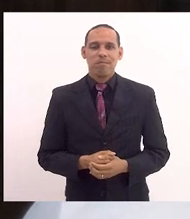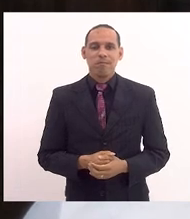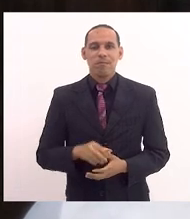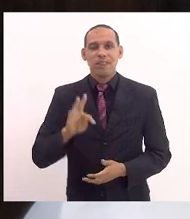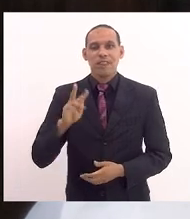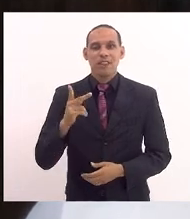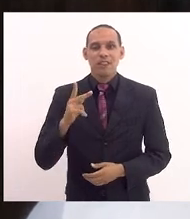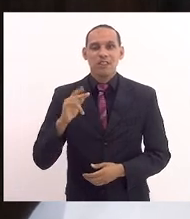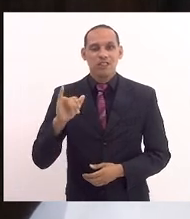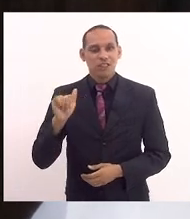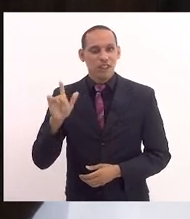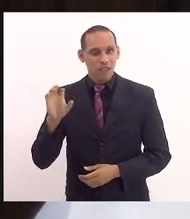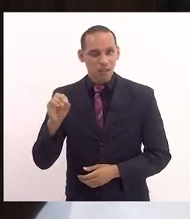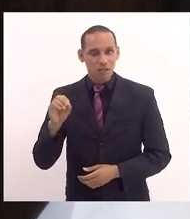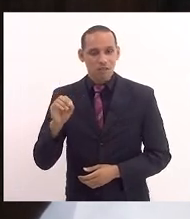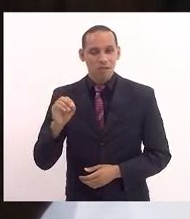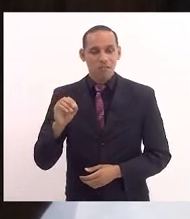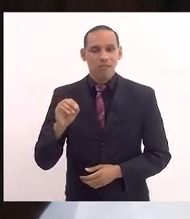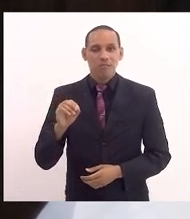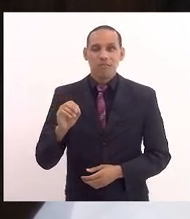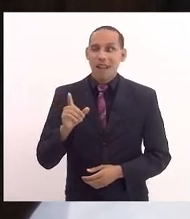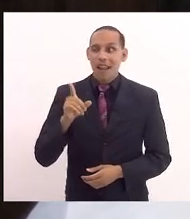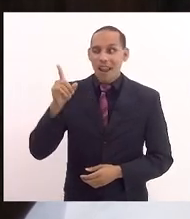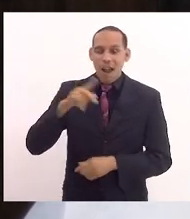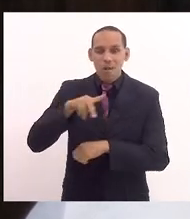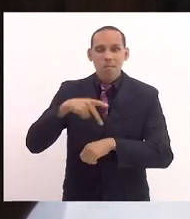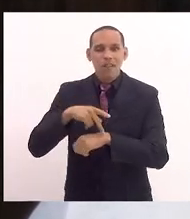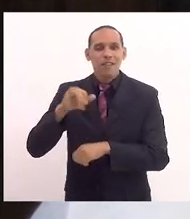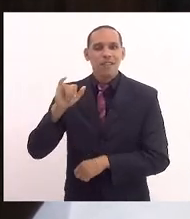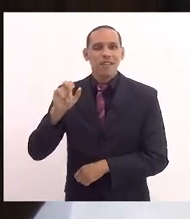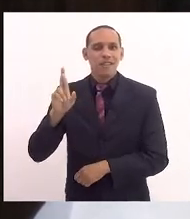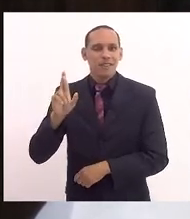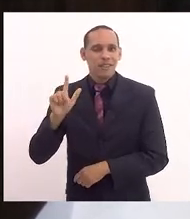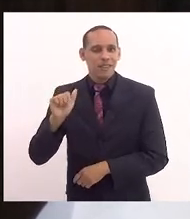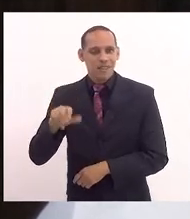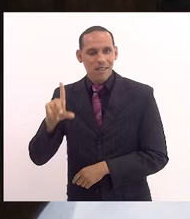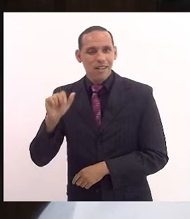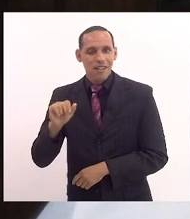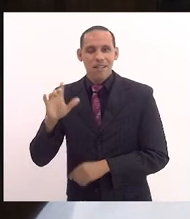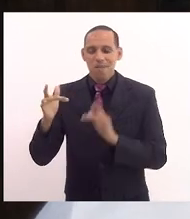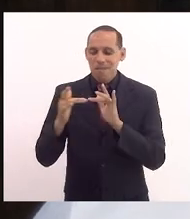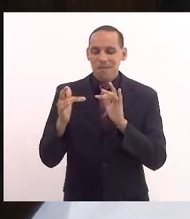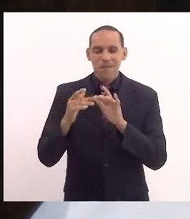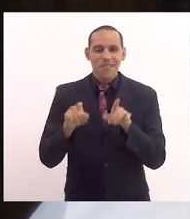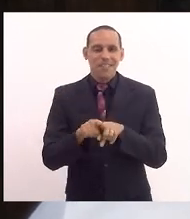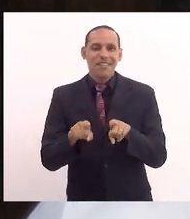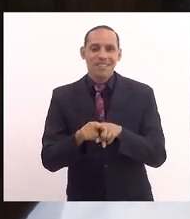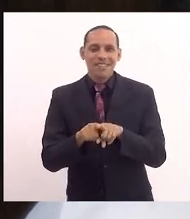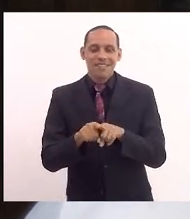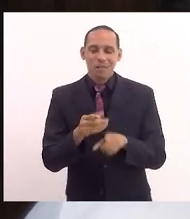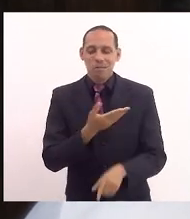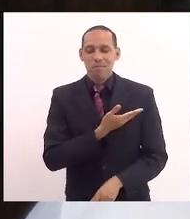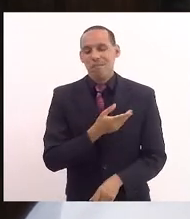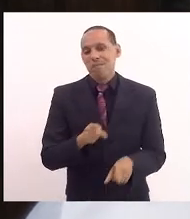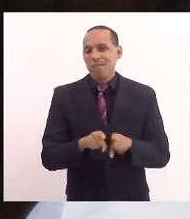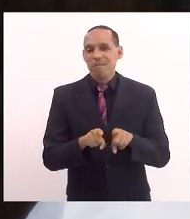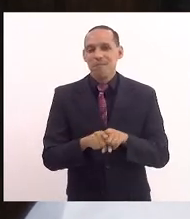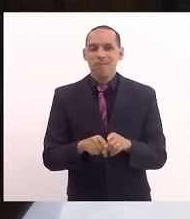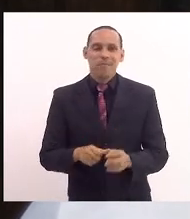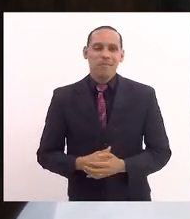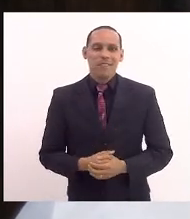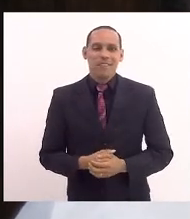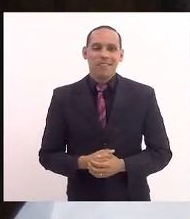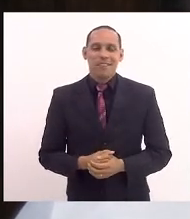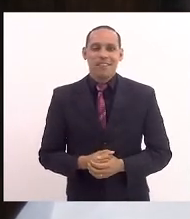Tiago Flor, tá na Irlanda, mas tá conectado aí, um grande amigo também.